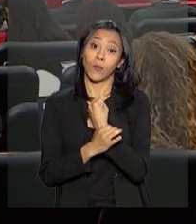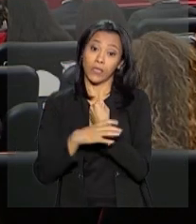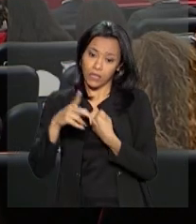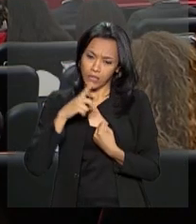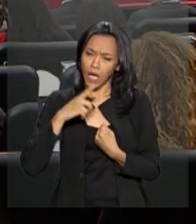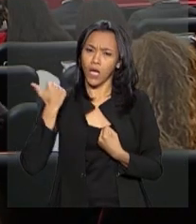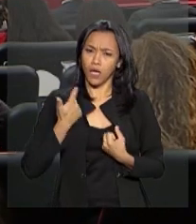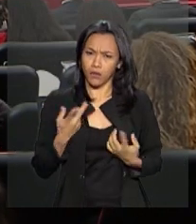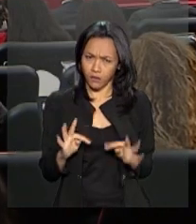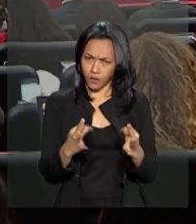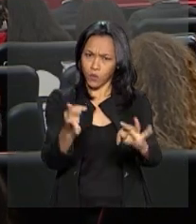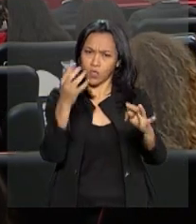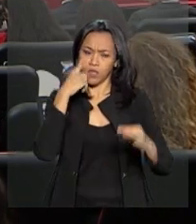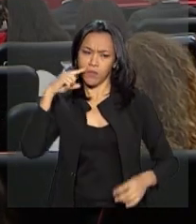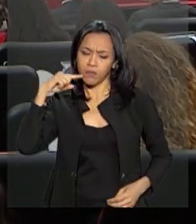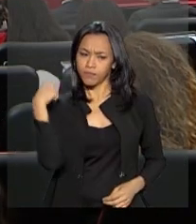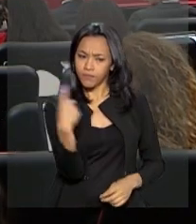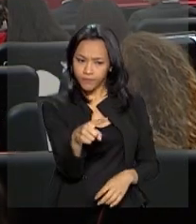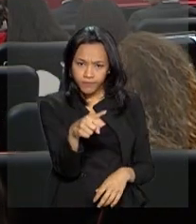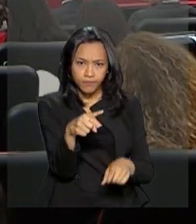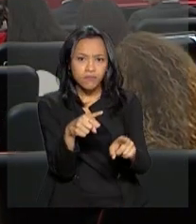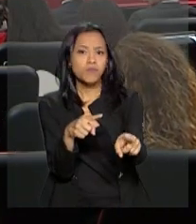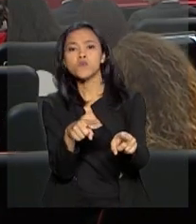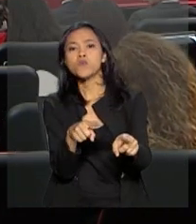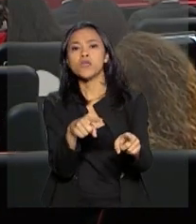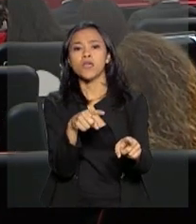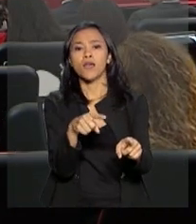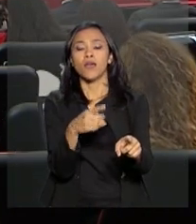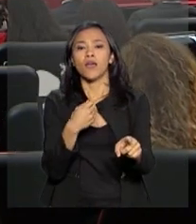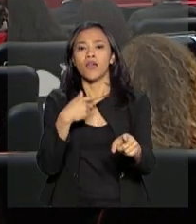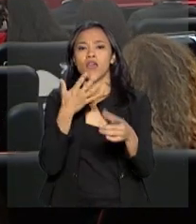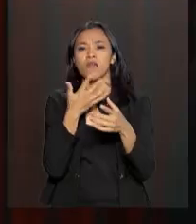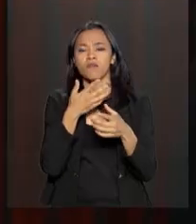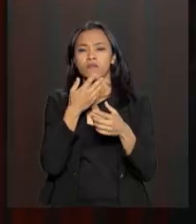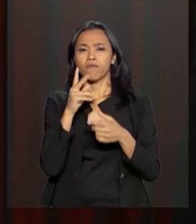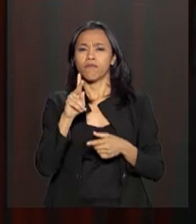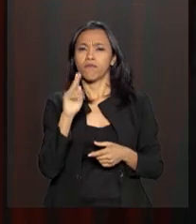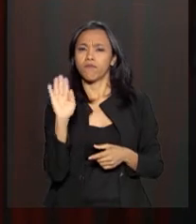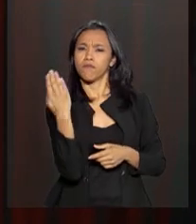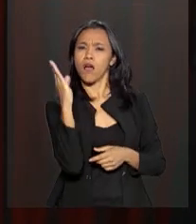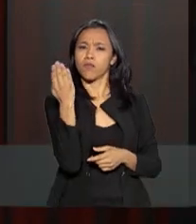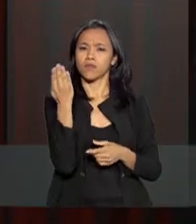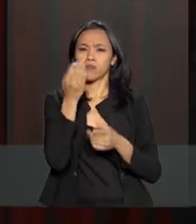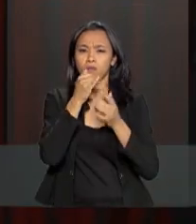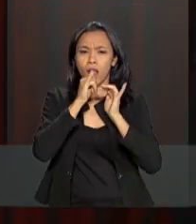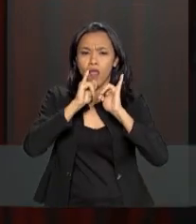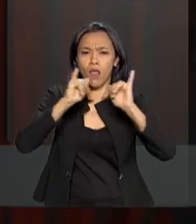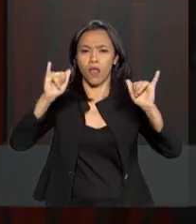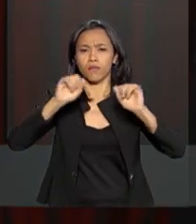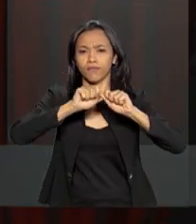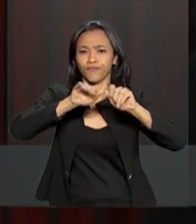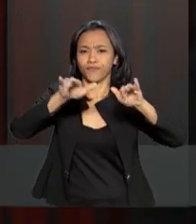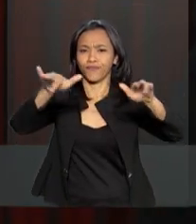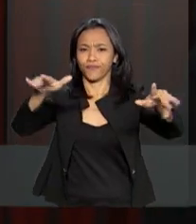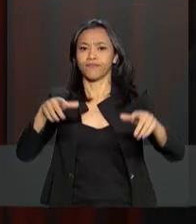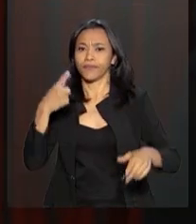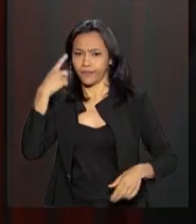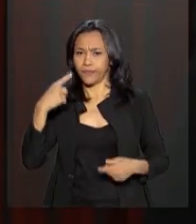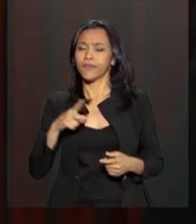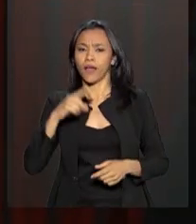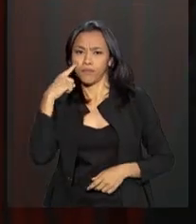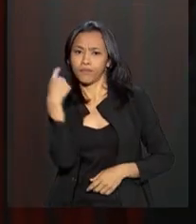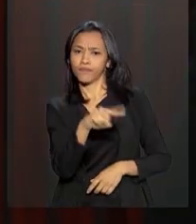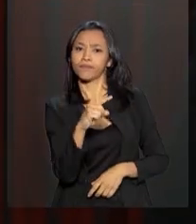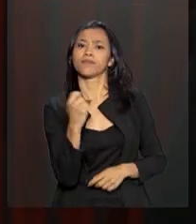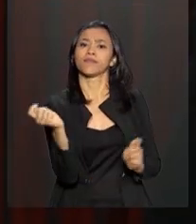tecnologia para identificar os que disseminam informações falsas fiquem sabendo que não existe anonimato na